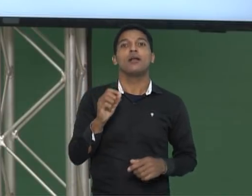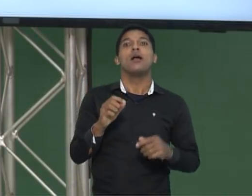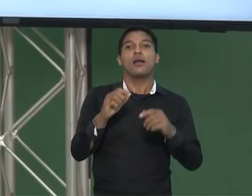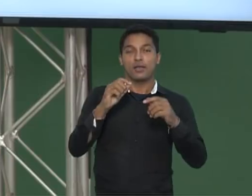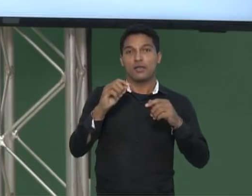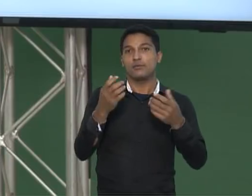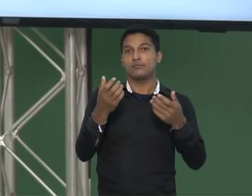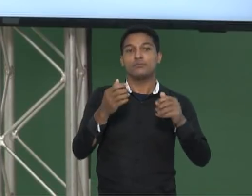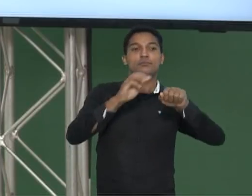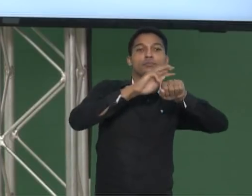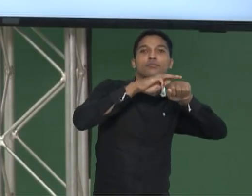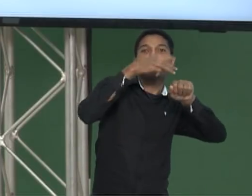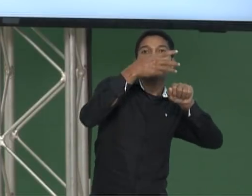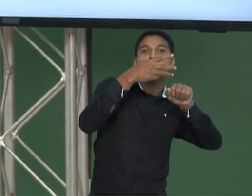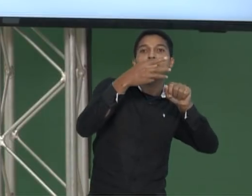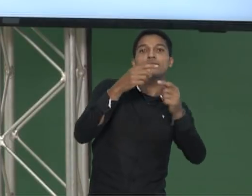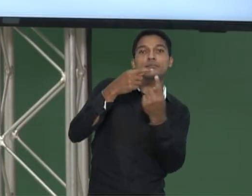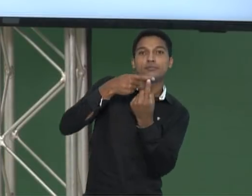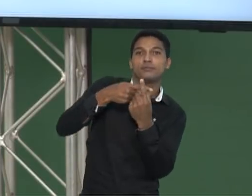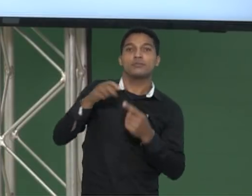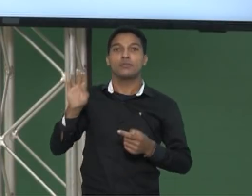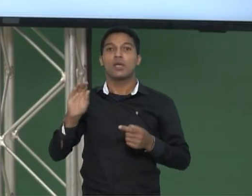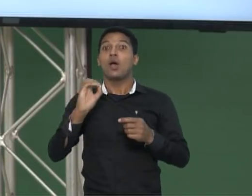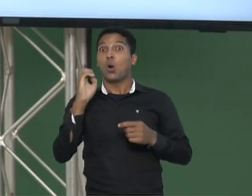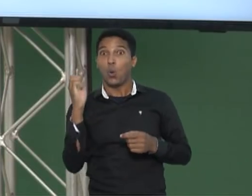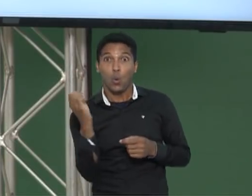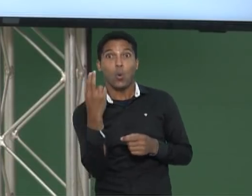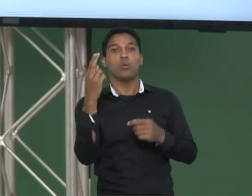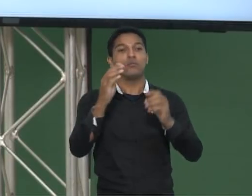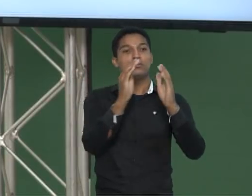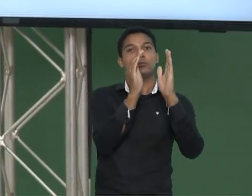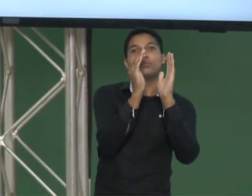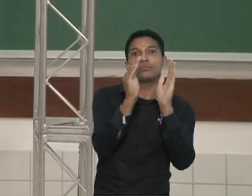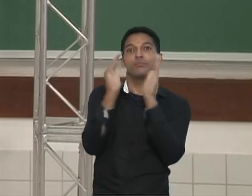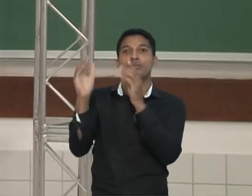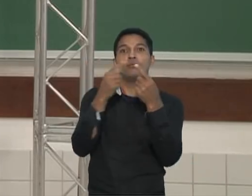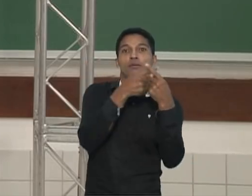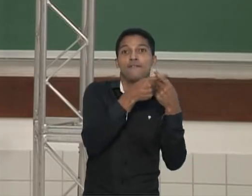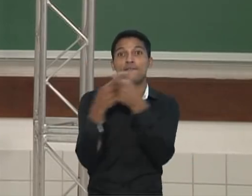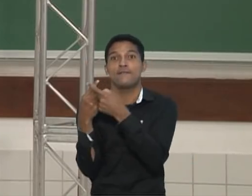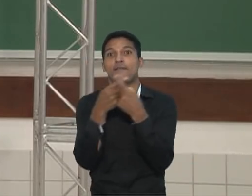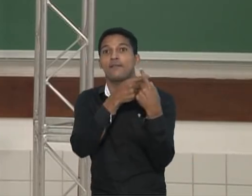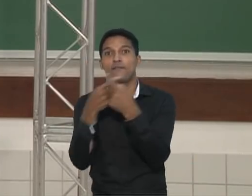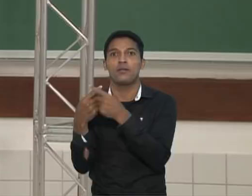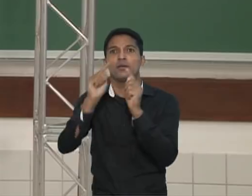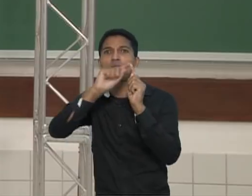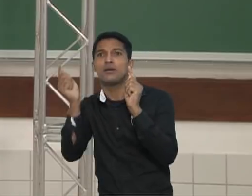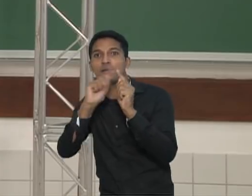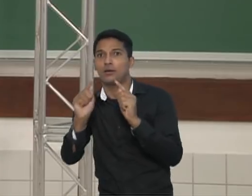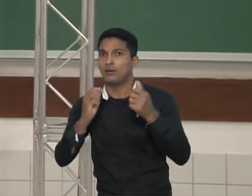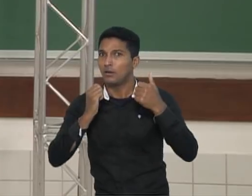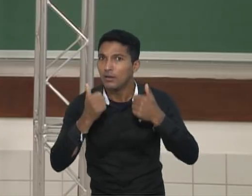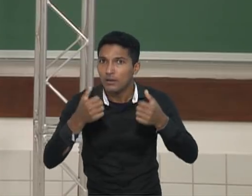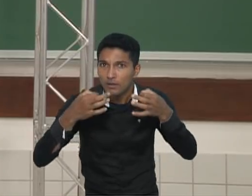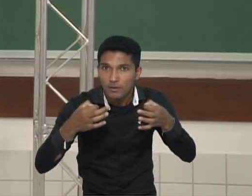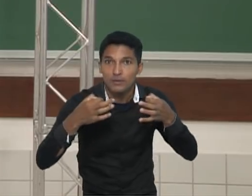notável ou pela propriedade distributiva da multiplicação, correto? E o que nós vimos hoje,